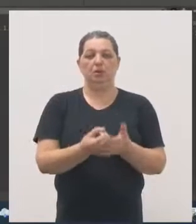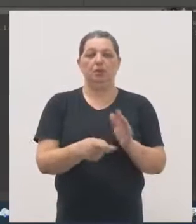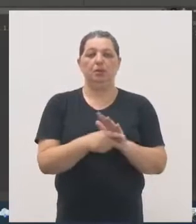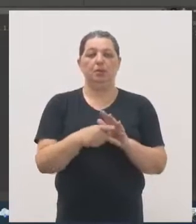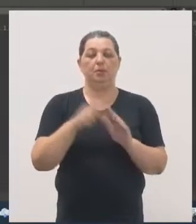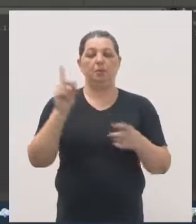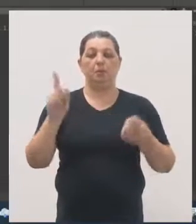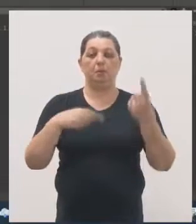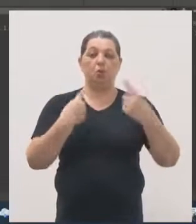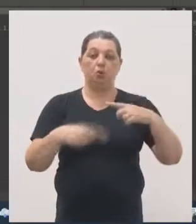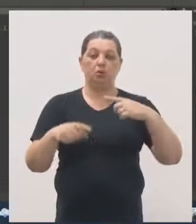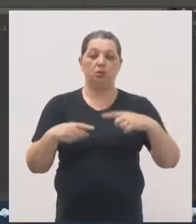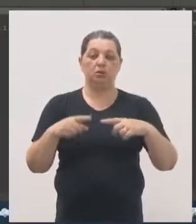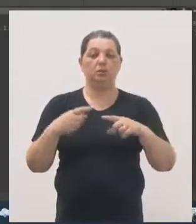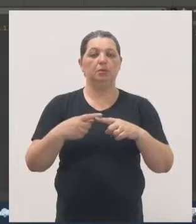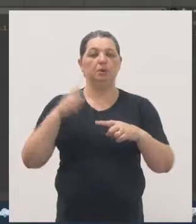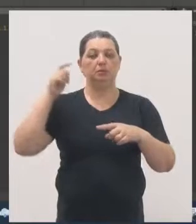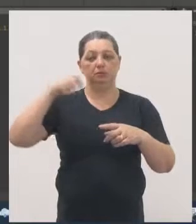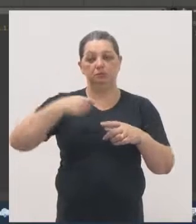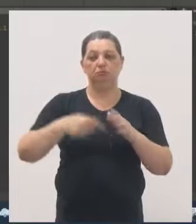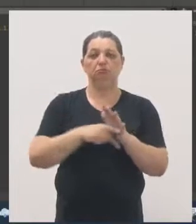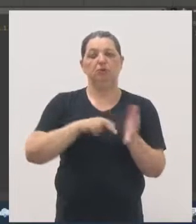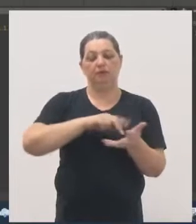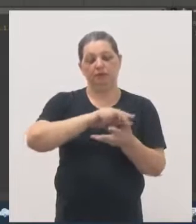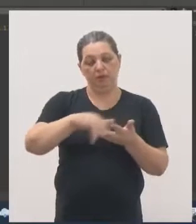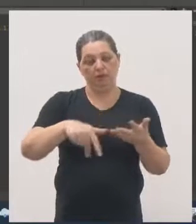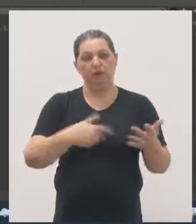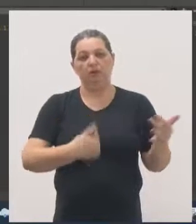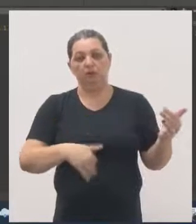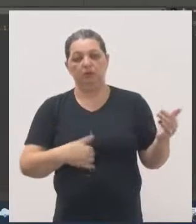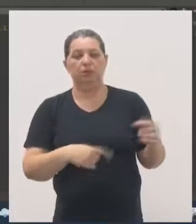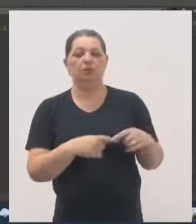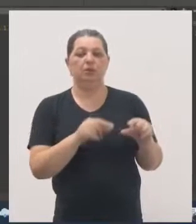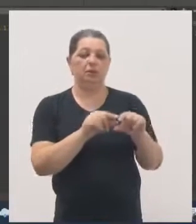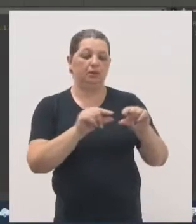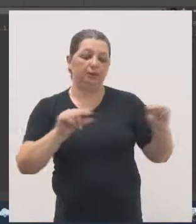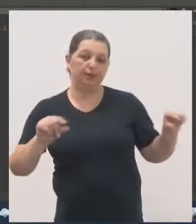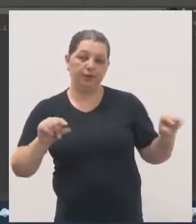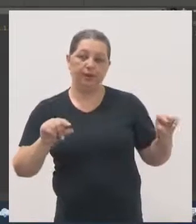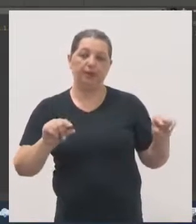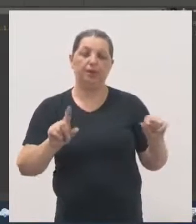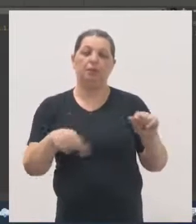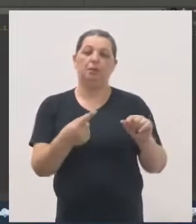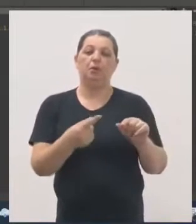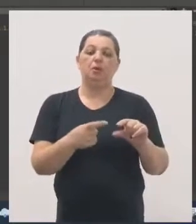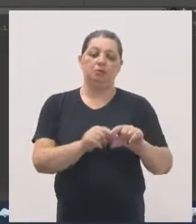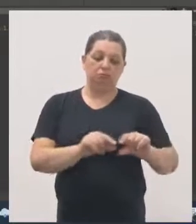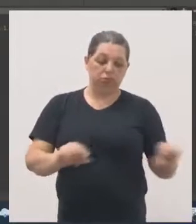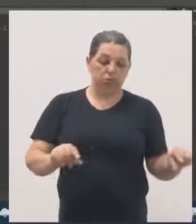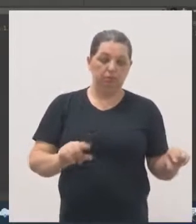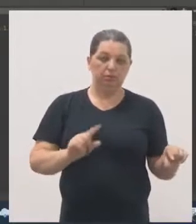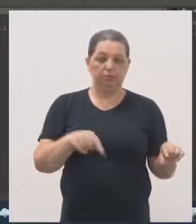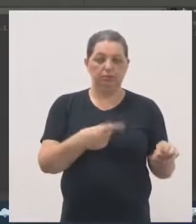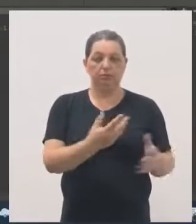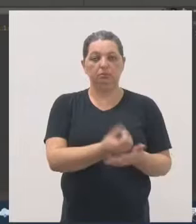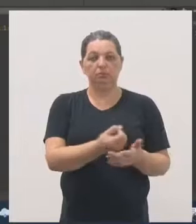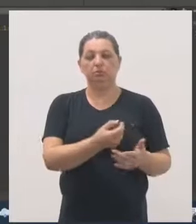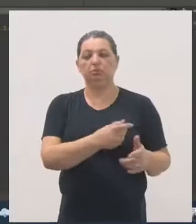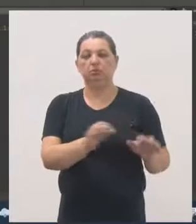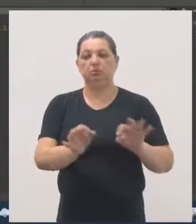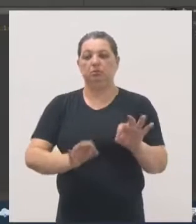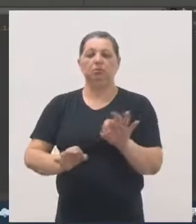Porque geralmente a gente grava diversos instrumentos. Então, a gente vem, grava uma linha, depois a gente vem gravar outra, e os controles